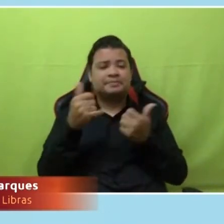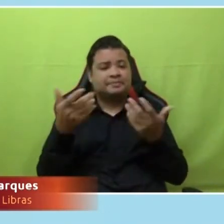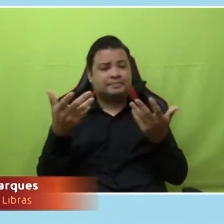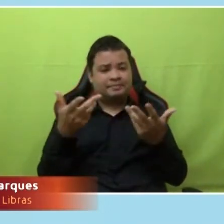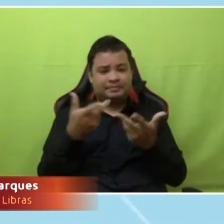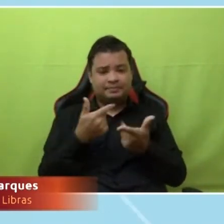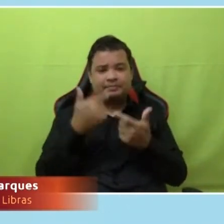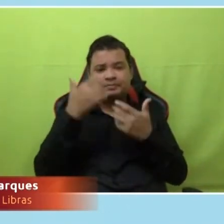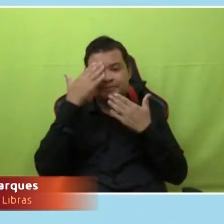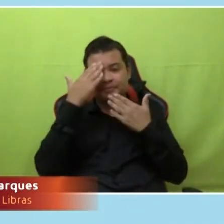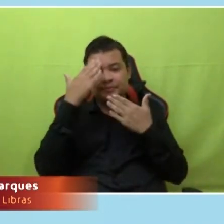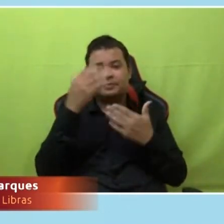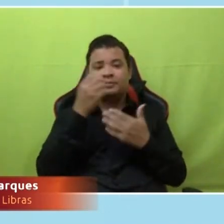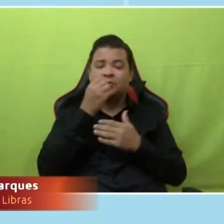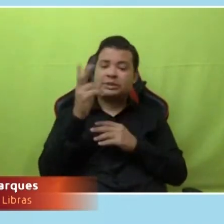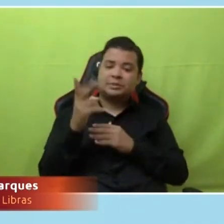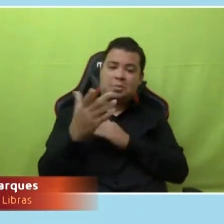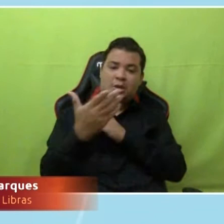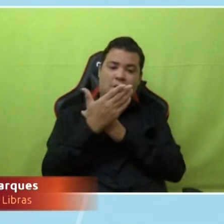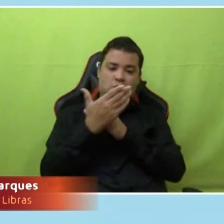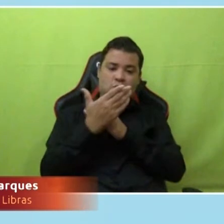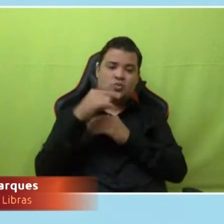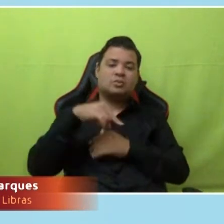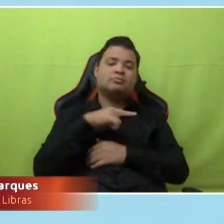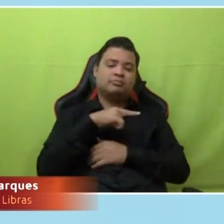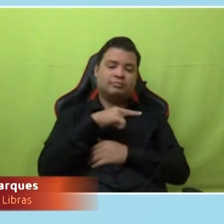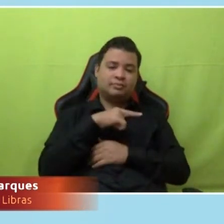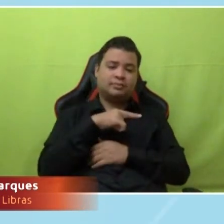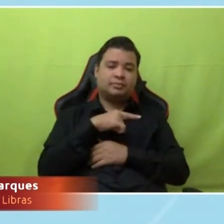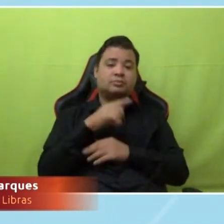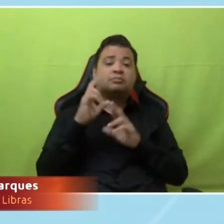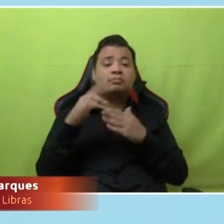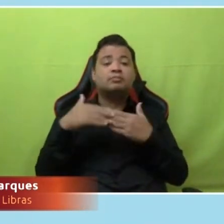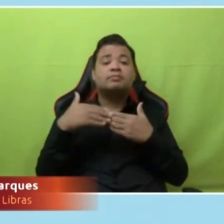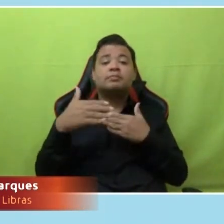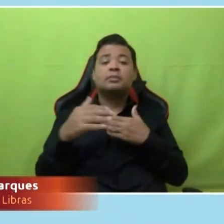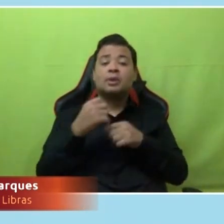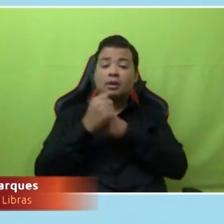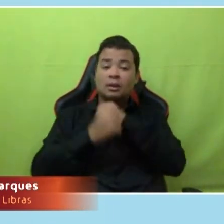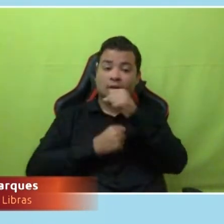respeito dos nossos assuntos aqui. Espero que a gente possa dar números melhores no ano que vem.